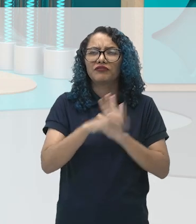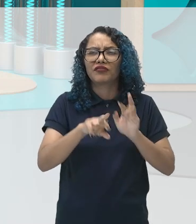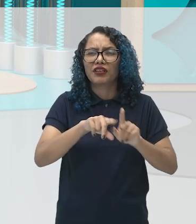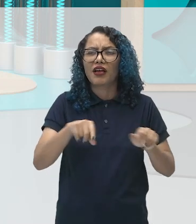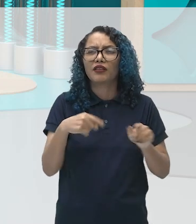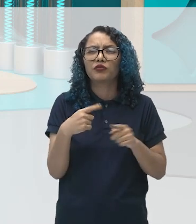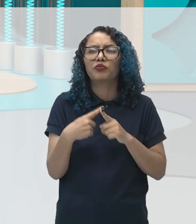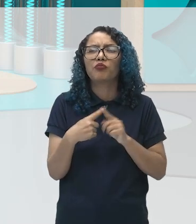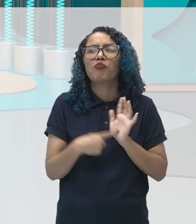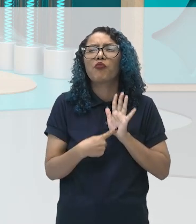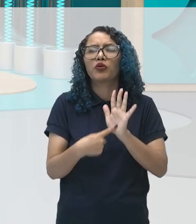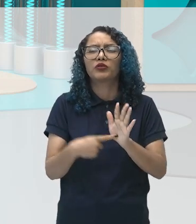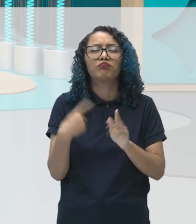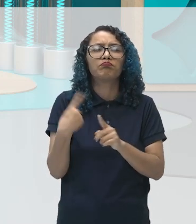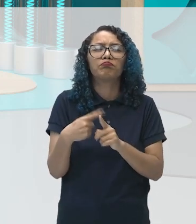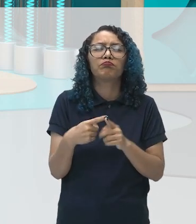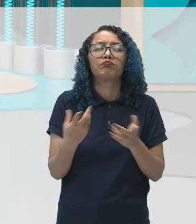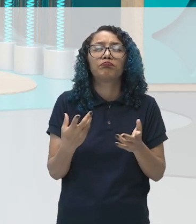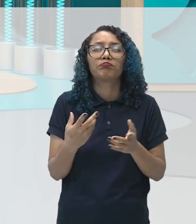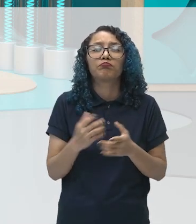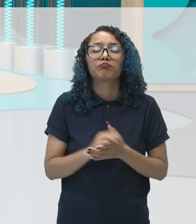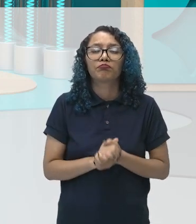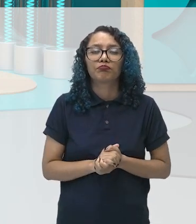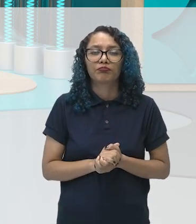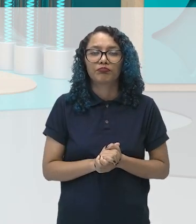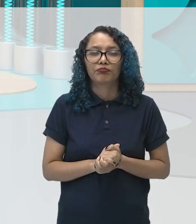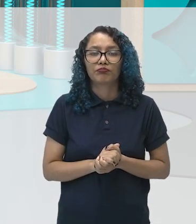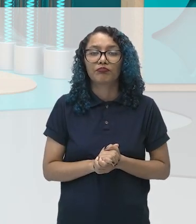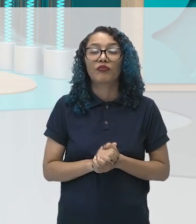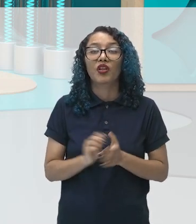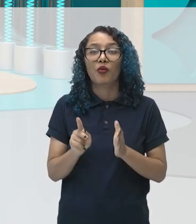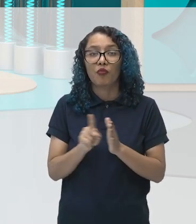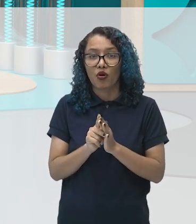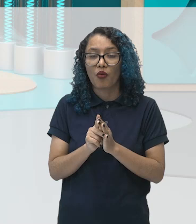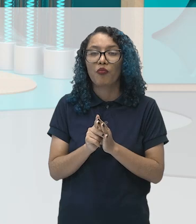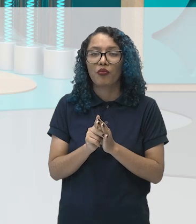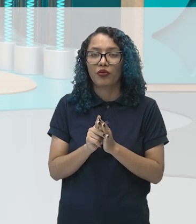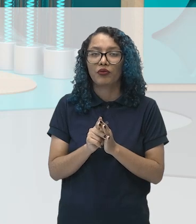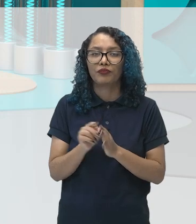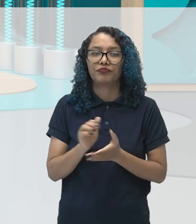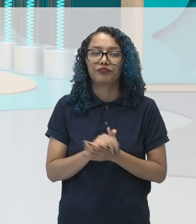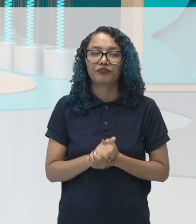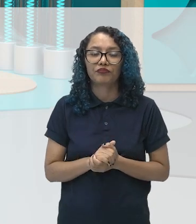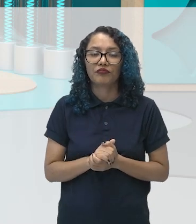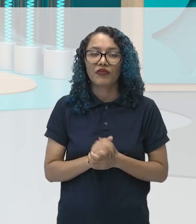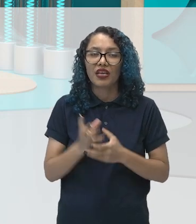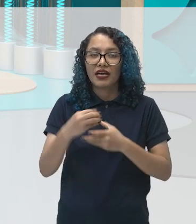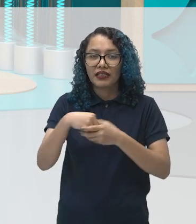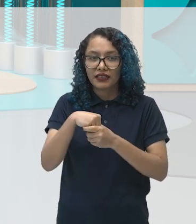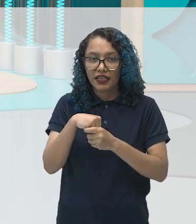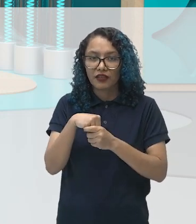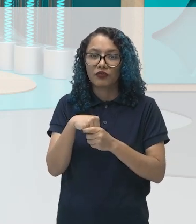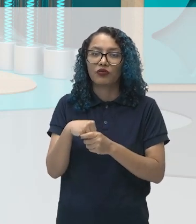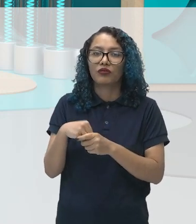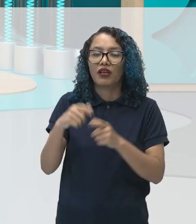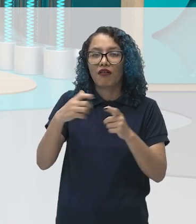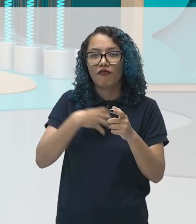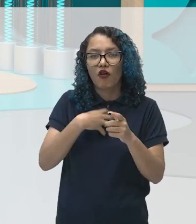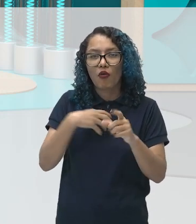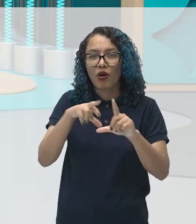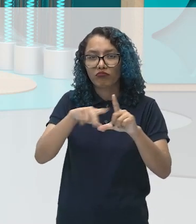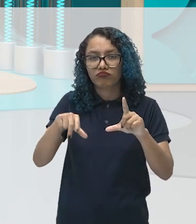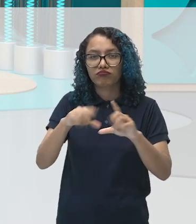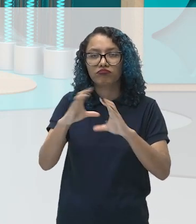estão aqui, eles estão fazendo parte do mesmo meio de comunicação, que no caso é esse jornal aqui, o Joio e o Trigo,